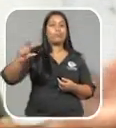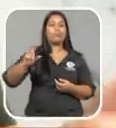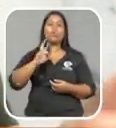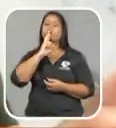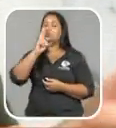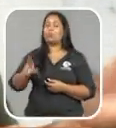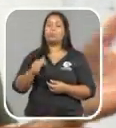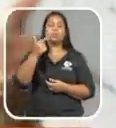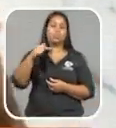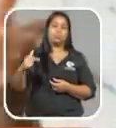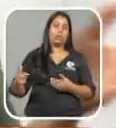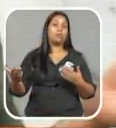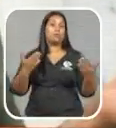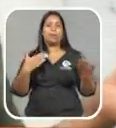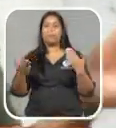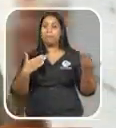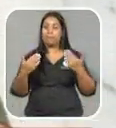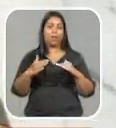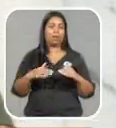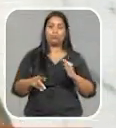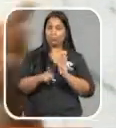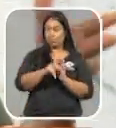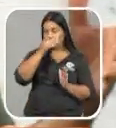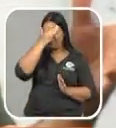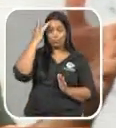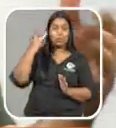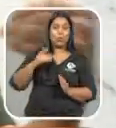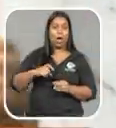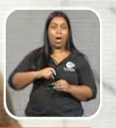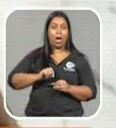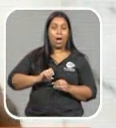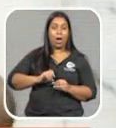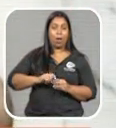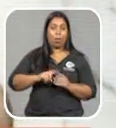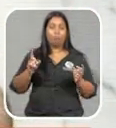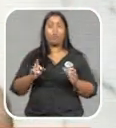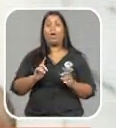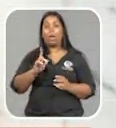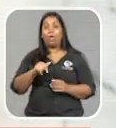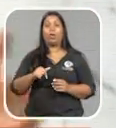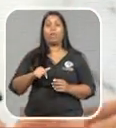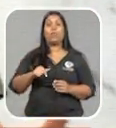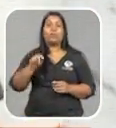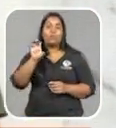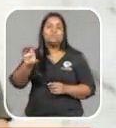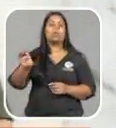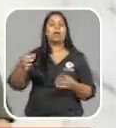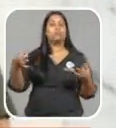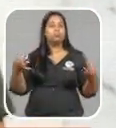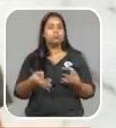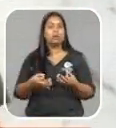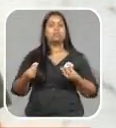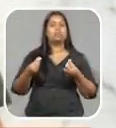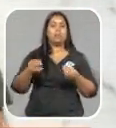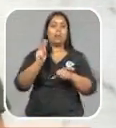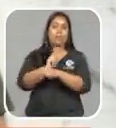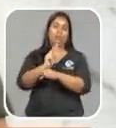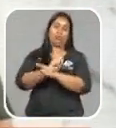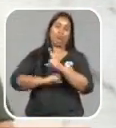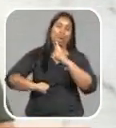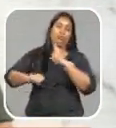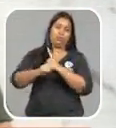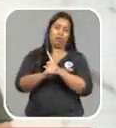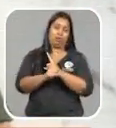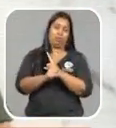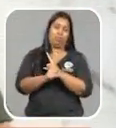socialista. Isso é Estado minimamente justo, esse Estado civilizado, que garante proteção social para os seus, tem